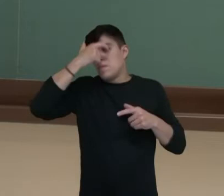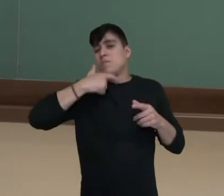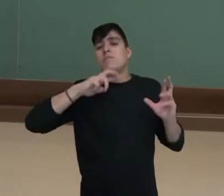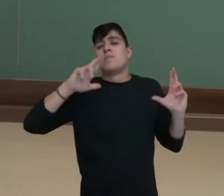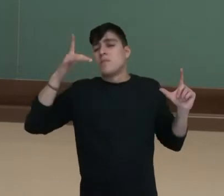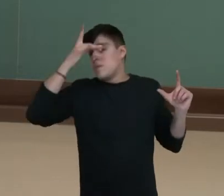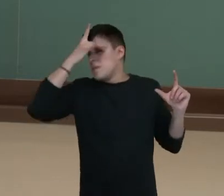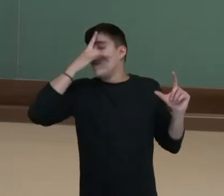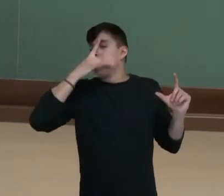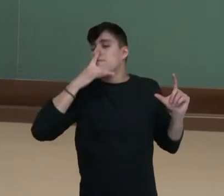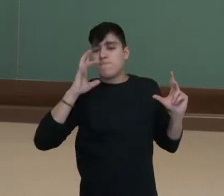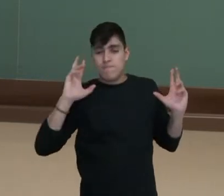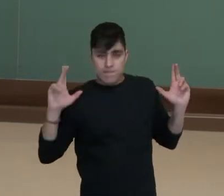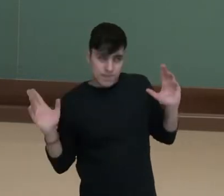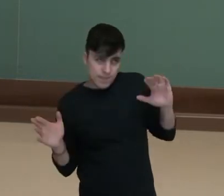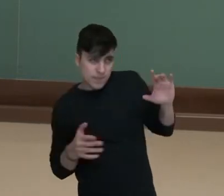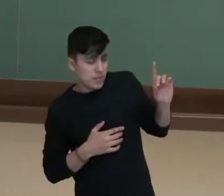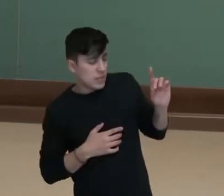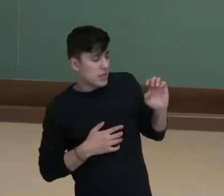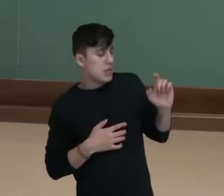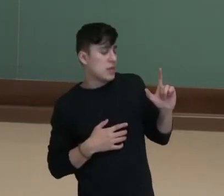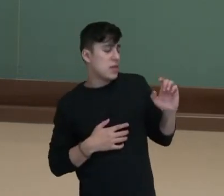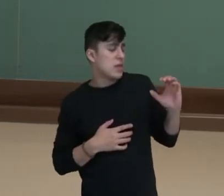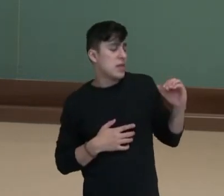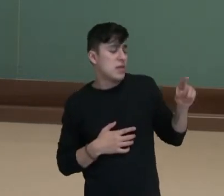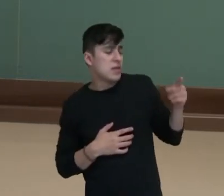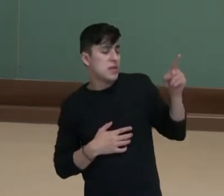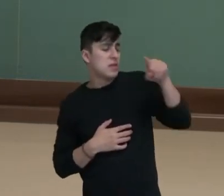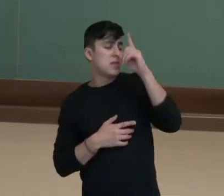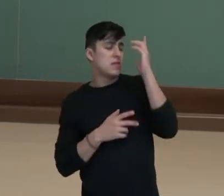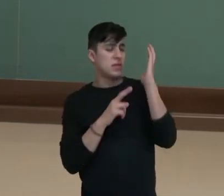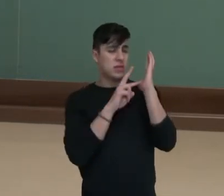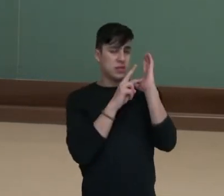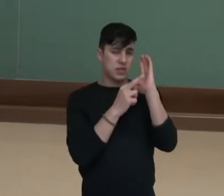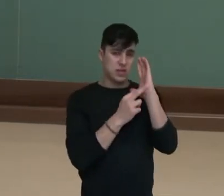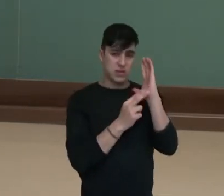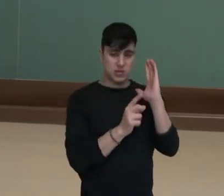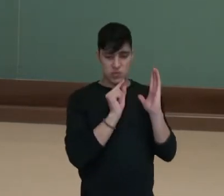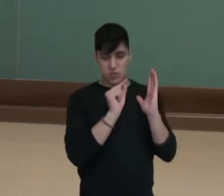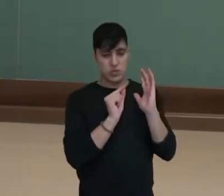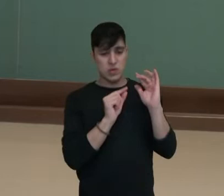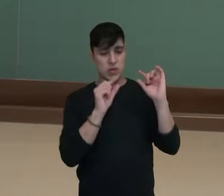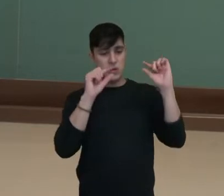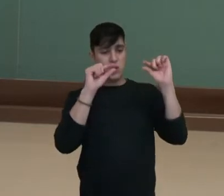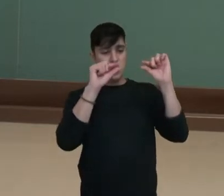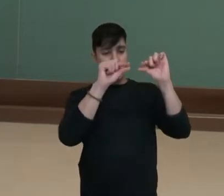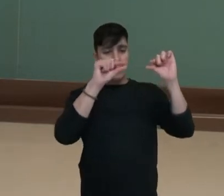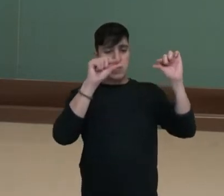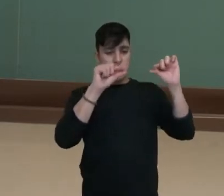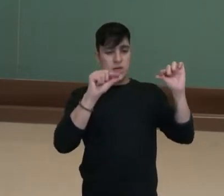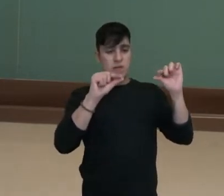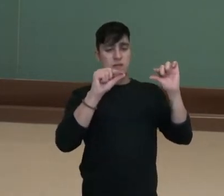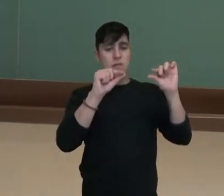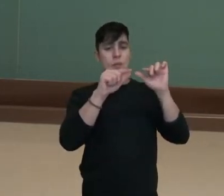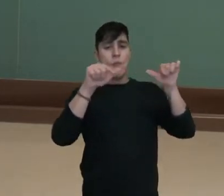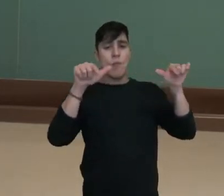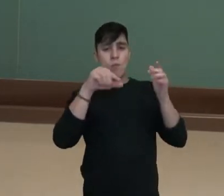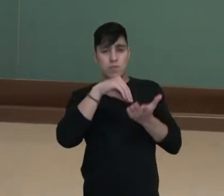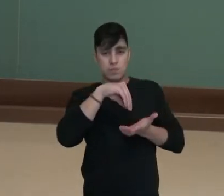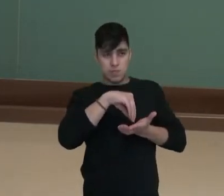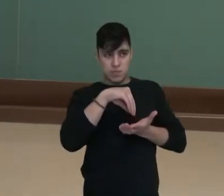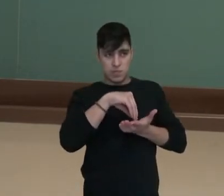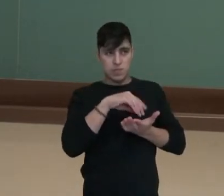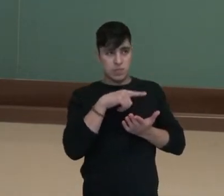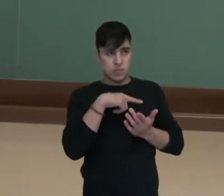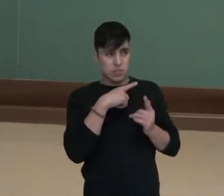olha, deleção. O que é deleção? Ocorre a ausência de um segmento cromossômico. Então, eu tenho aqui um